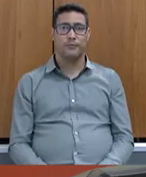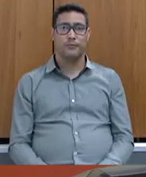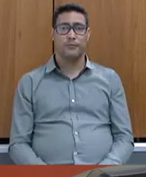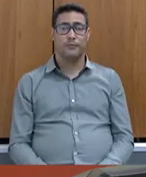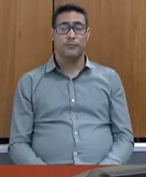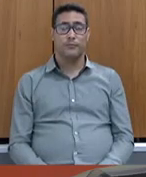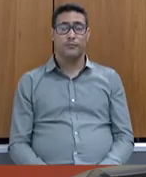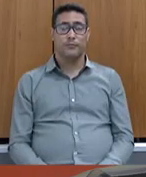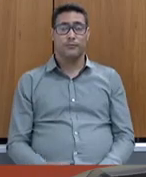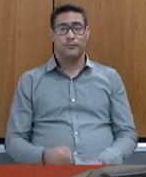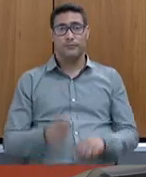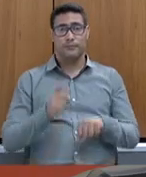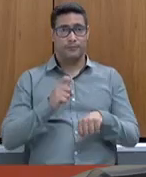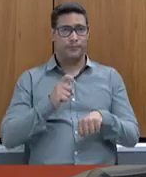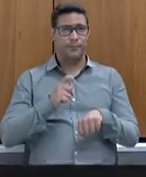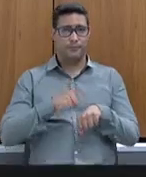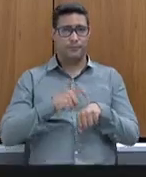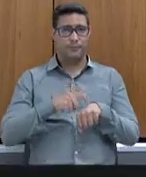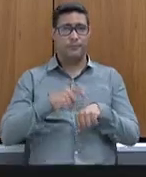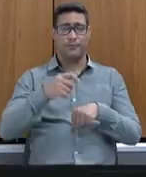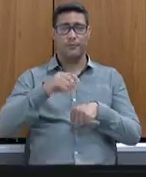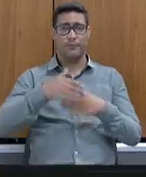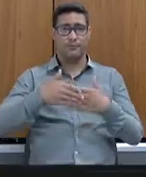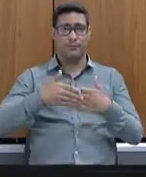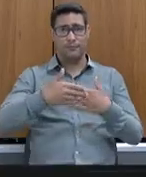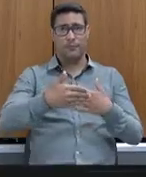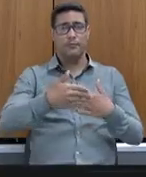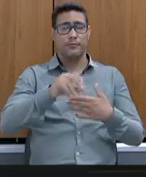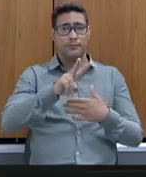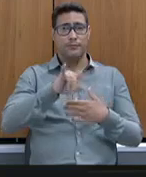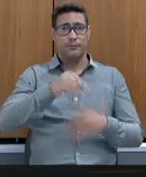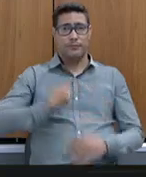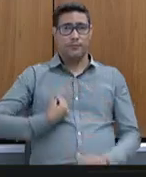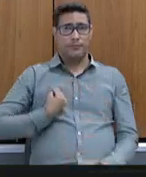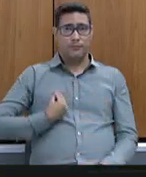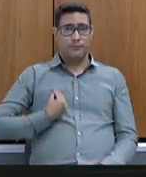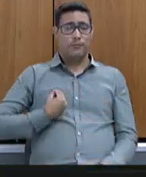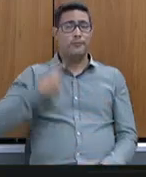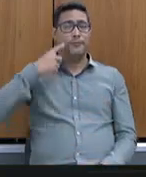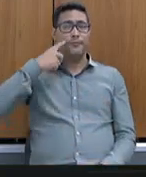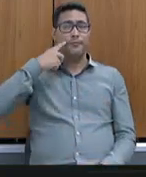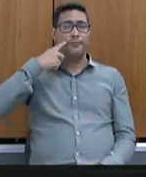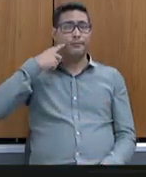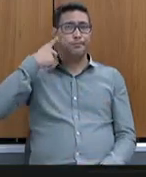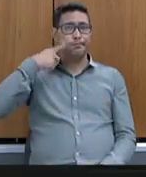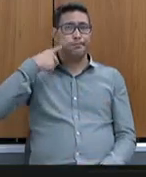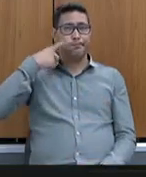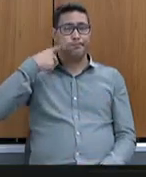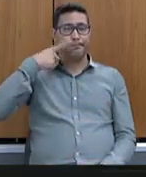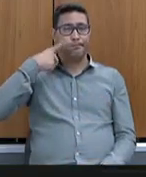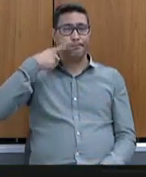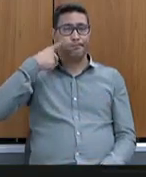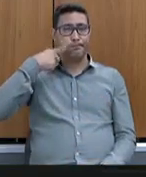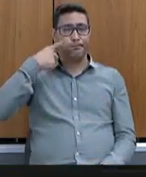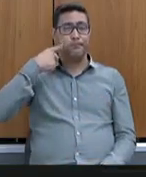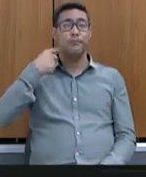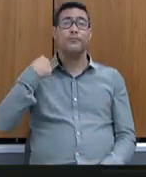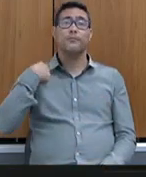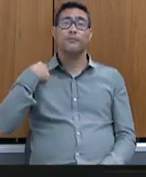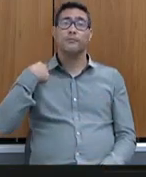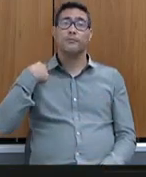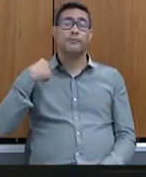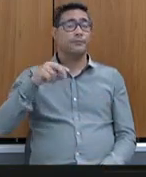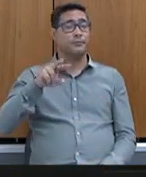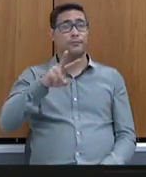Então nesse momento daremos início a participação dos parlamentares e para iniciar a participação dos parlamentares